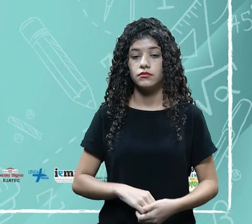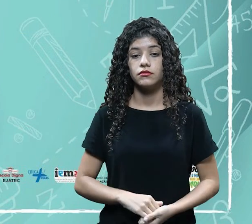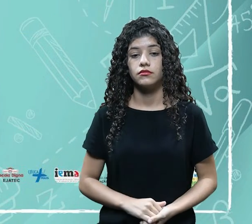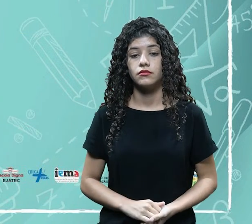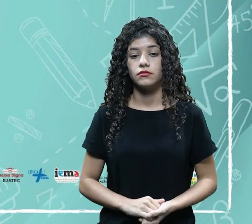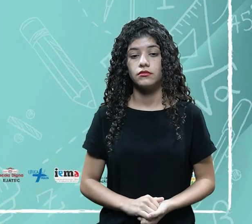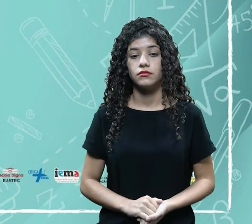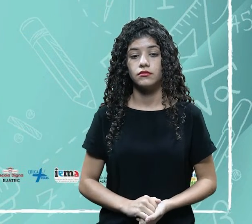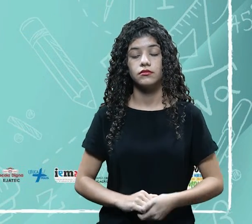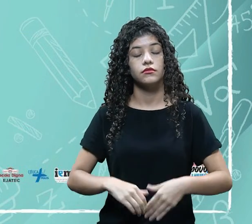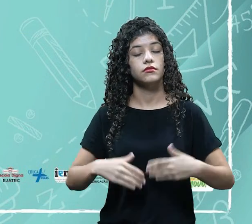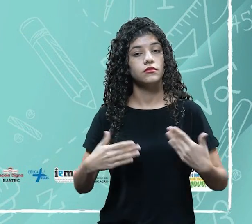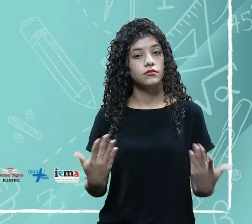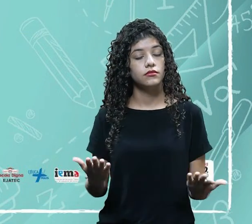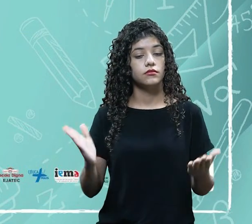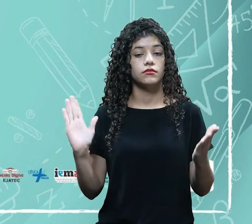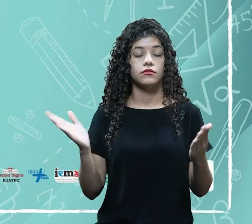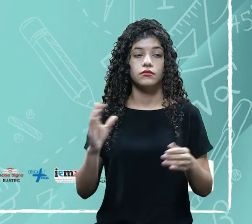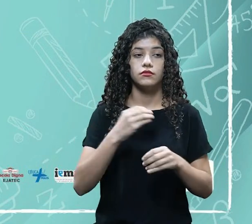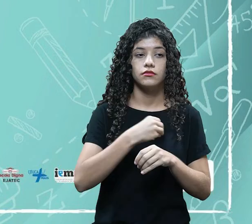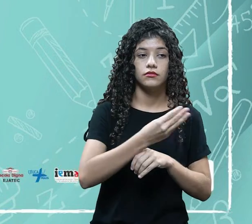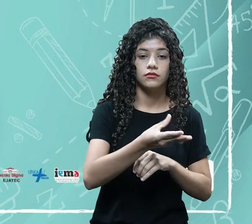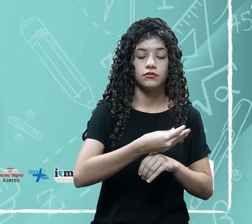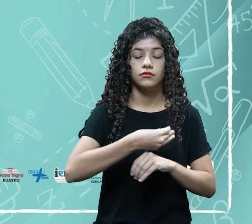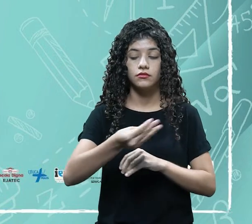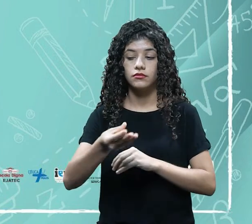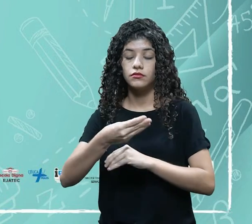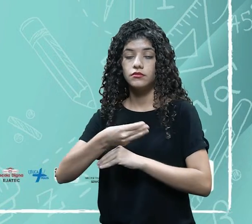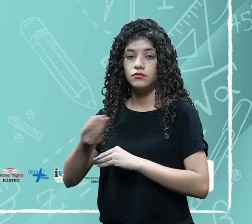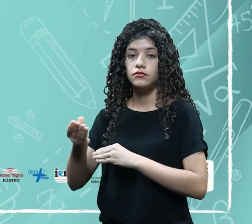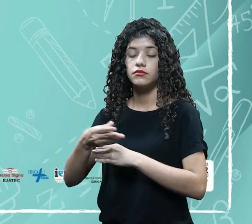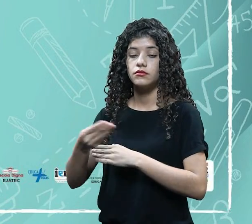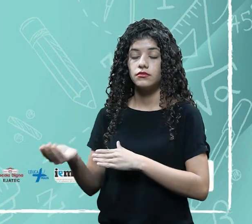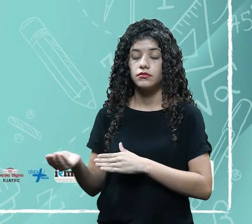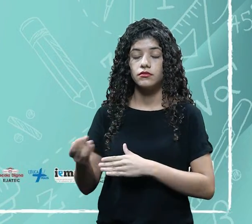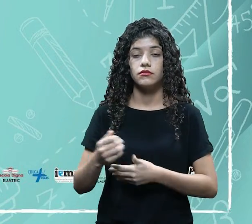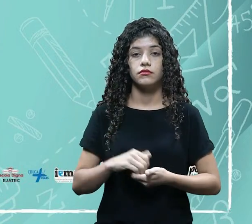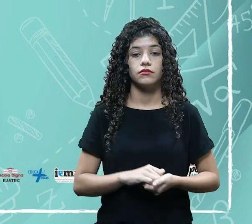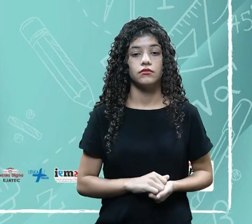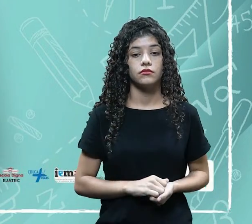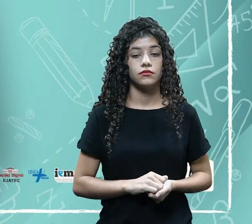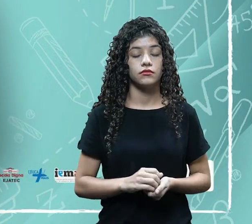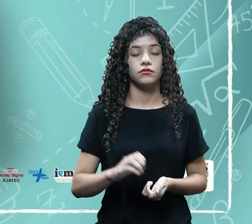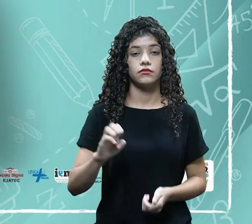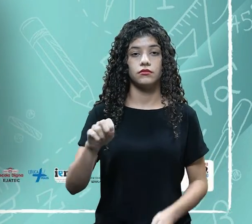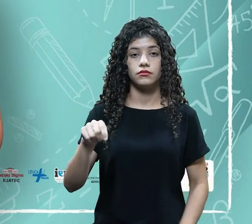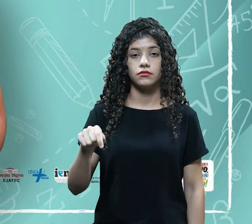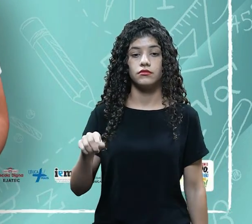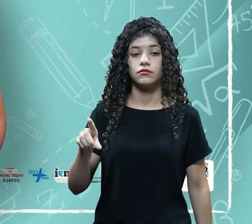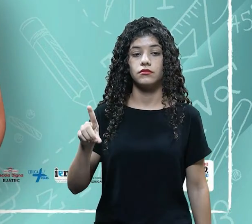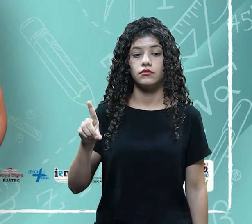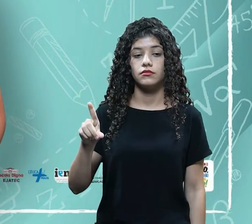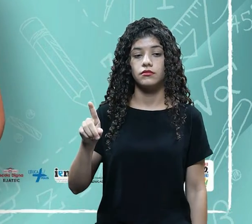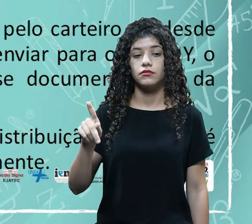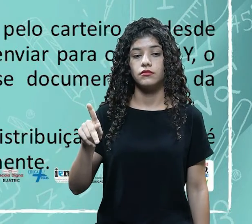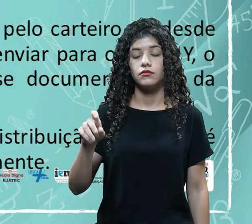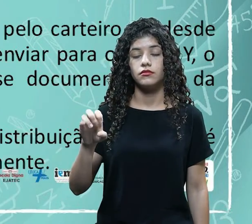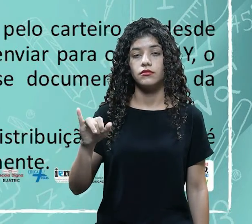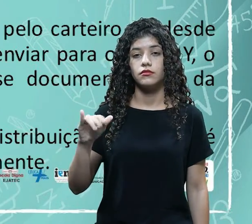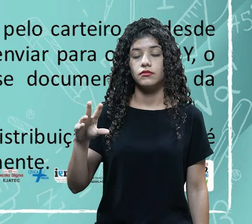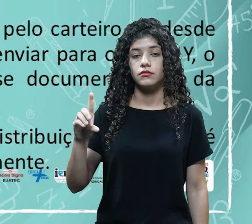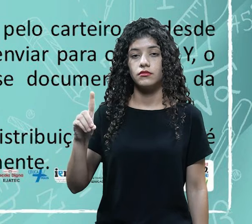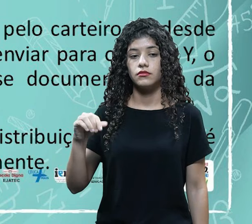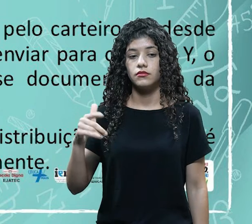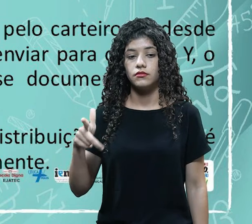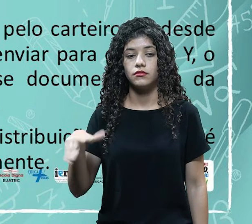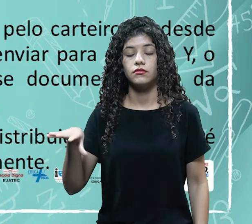diferença. Bom, já fizemos a distribuição, né? De fato, já fizemos a distribuição, a expedição do documento. Agora